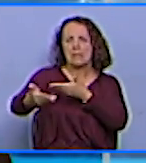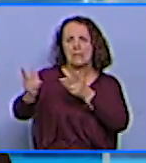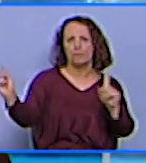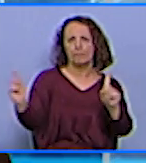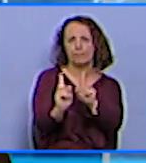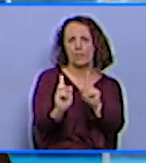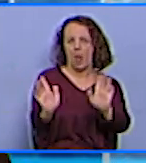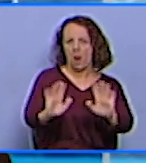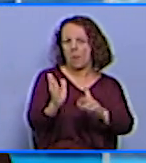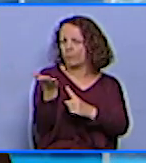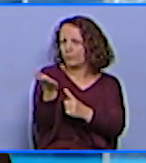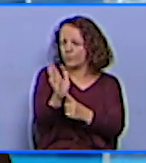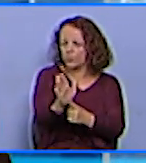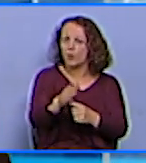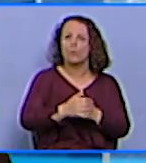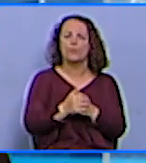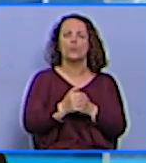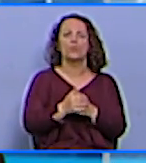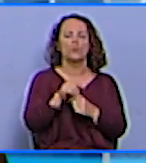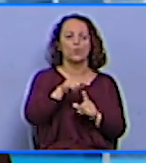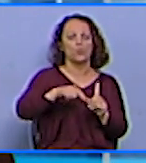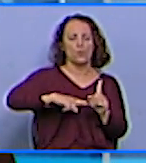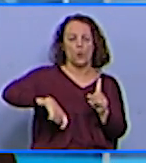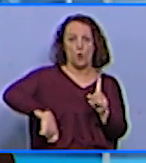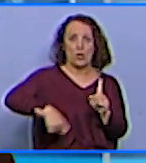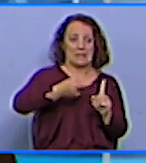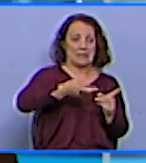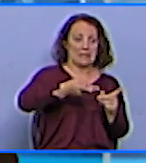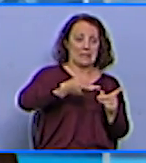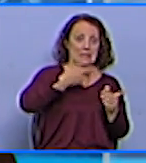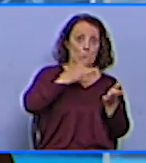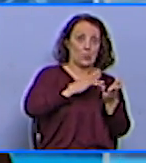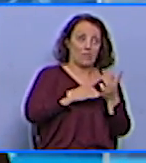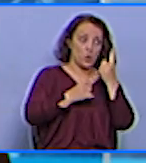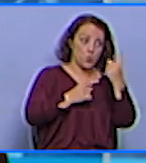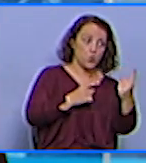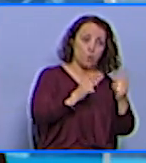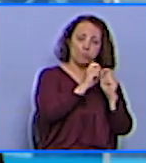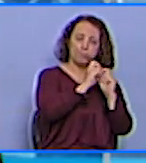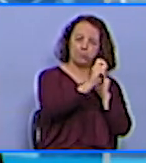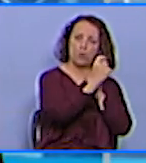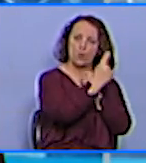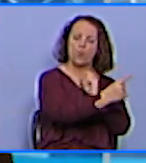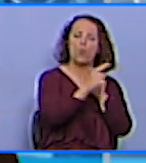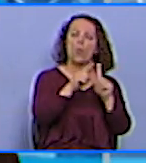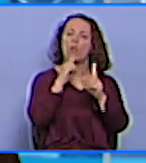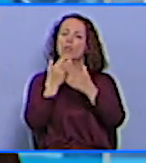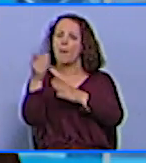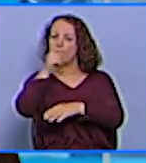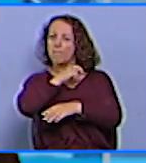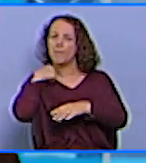Por exemplo, o acólito livre seja apenas um, do princípio ao fim, e que nem sequer o sacerdote tenha que mexer no livro.